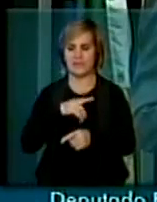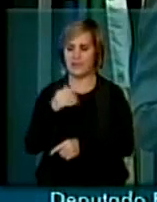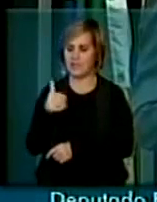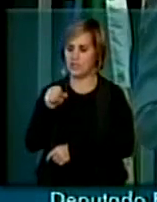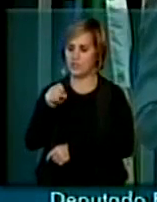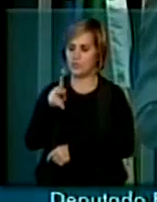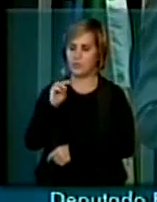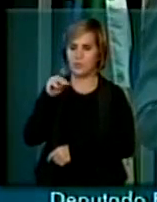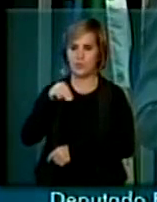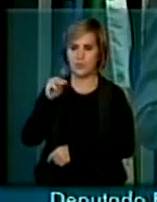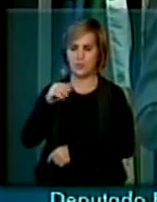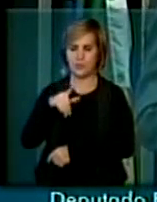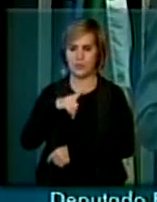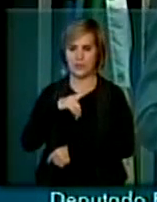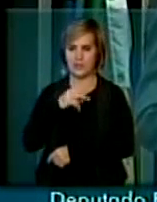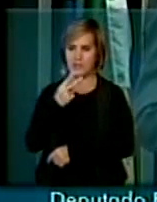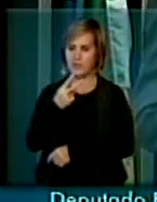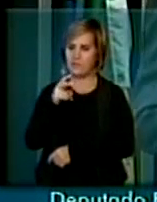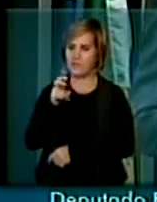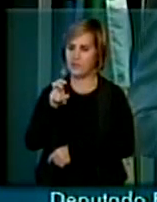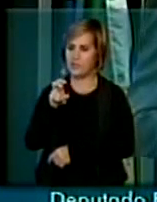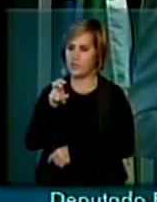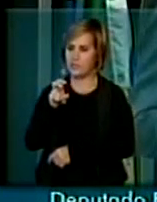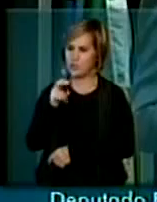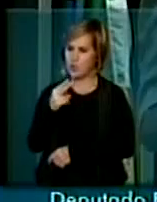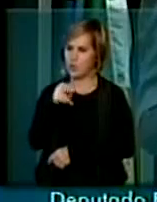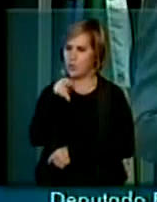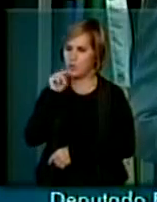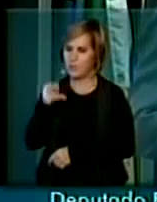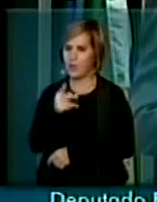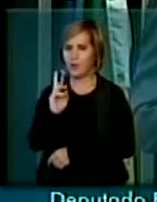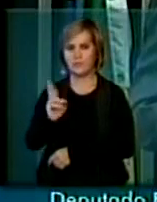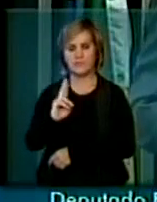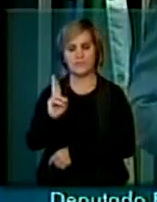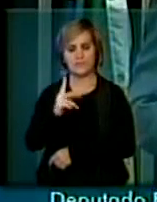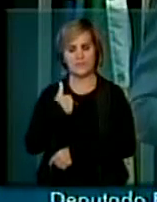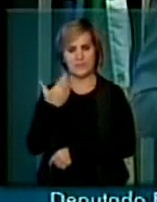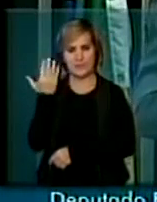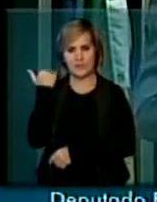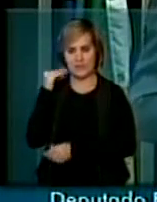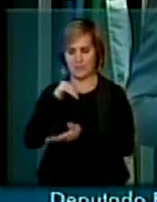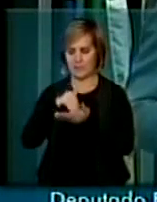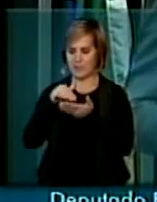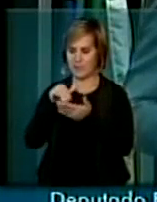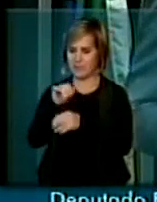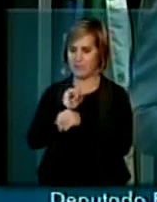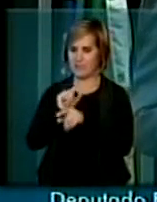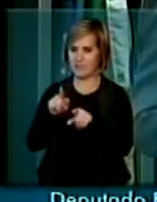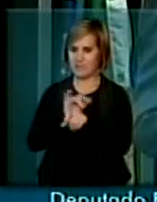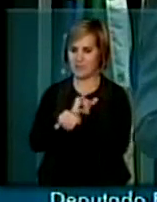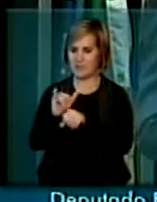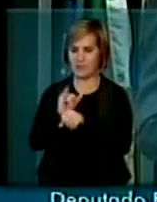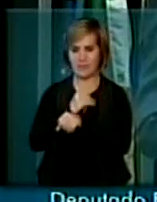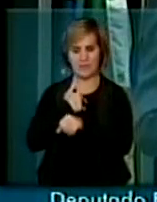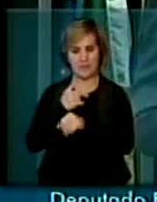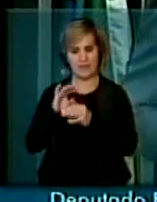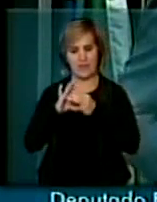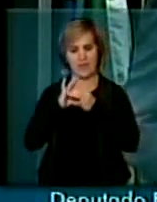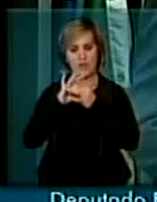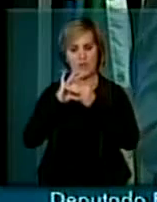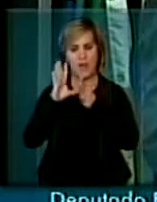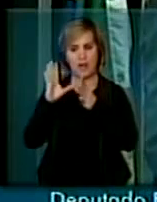ordem de R$ 22,5 milhões. E lembrando que quando exerci a função de secretário de Estado da Infraestrutura, autorizei a